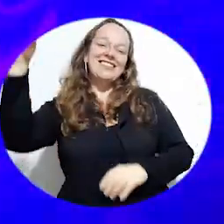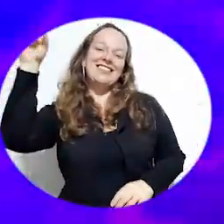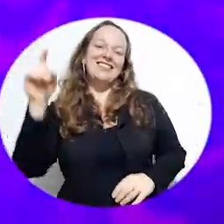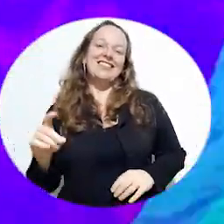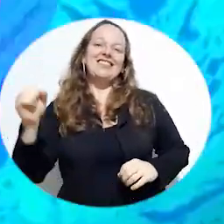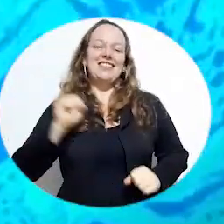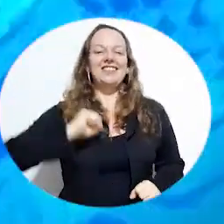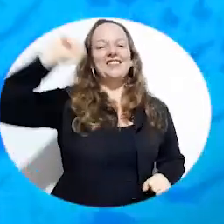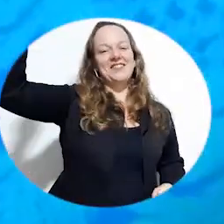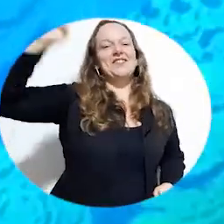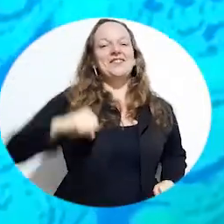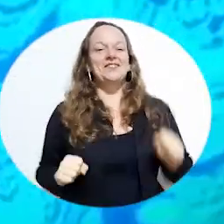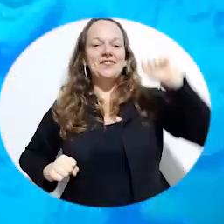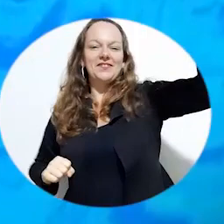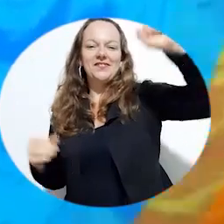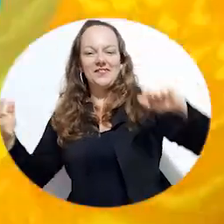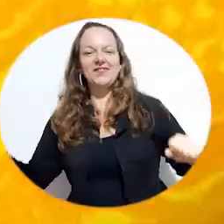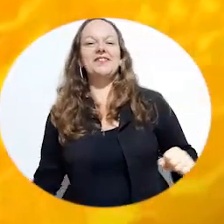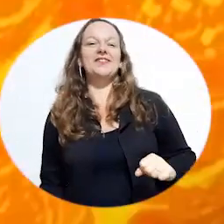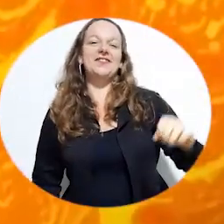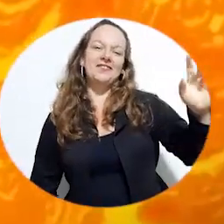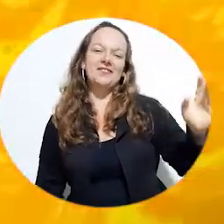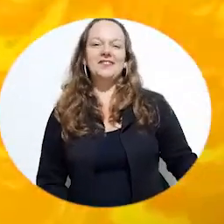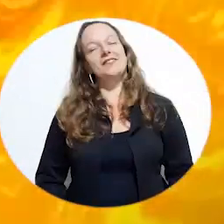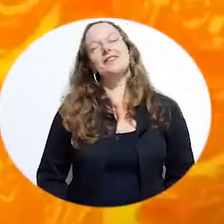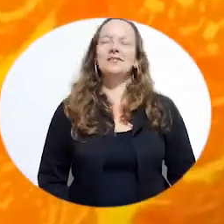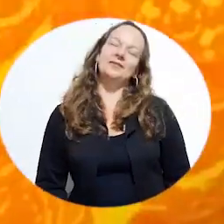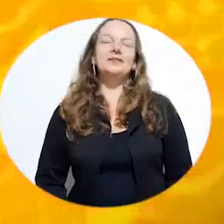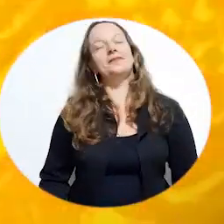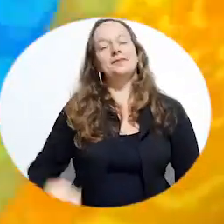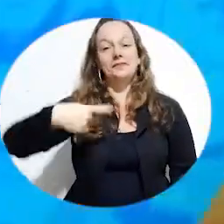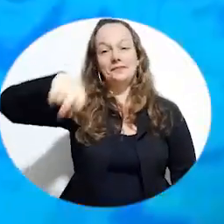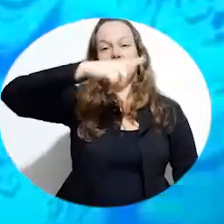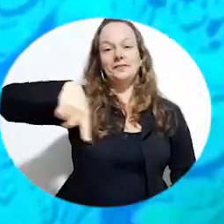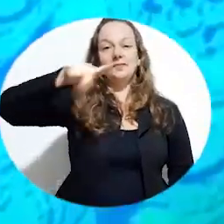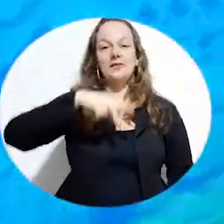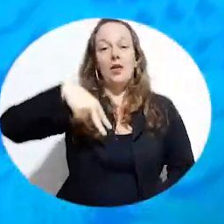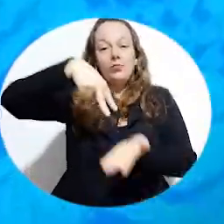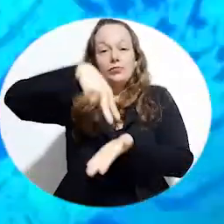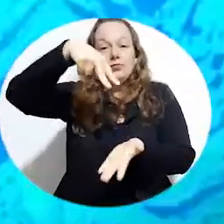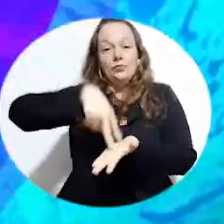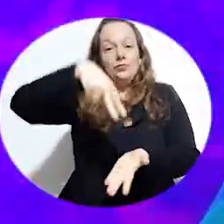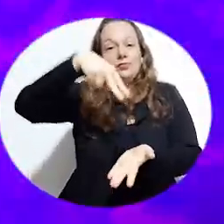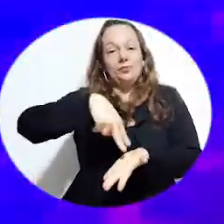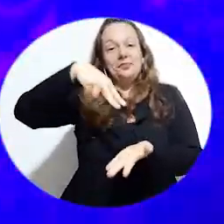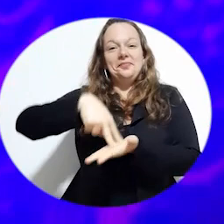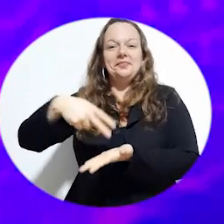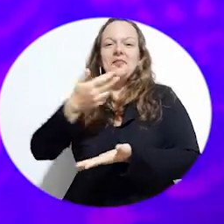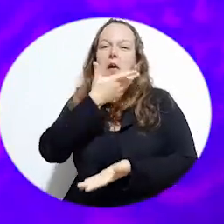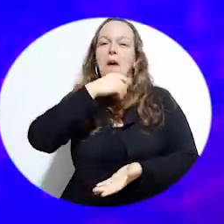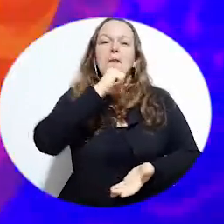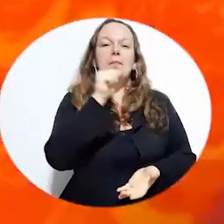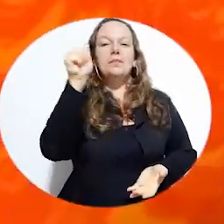ao Senhor. Braço direito, braço esquerdo, perna direita, perna esquerda. Balança a cabeça, girando e pulando. Pai